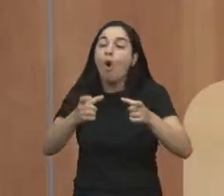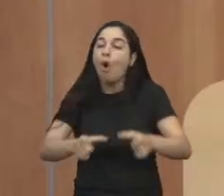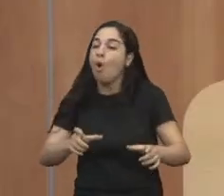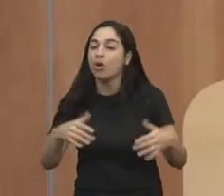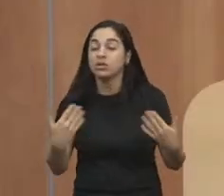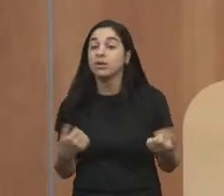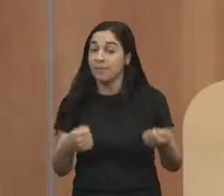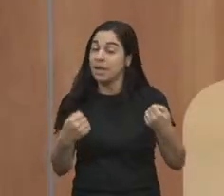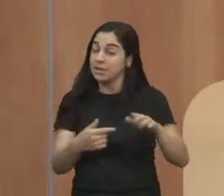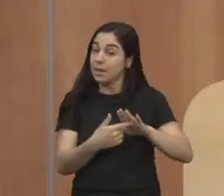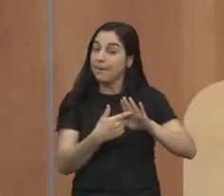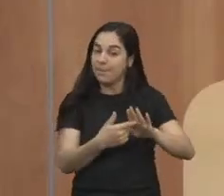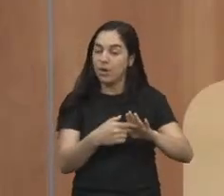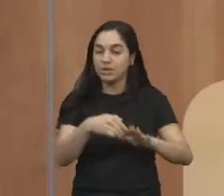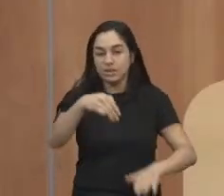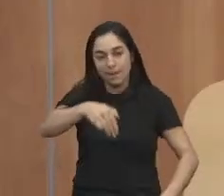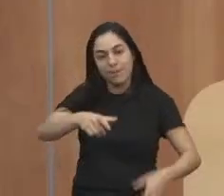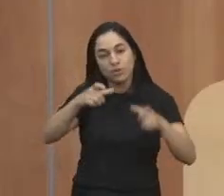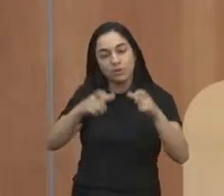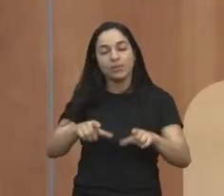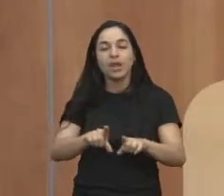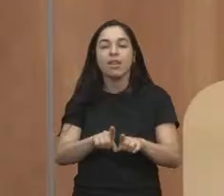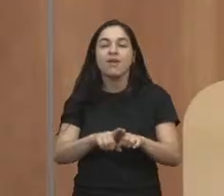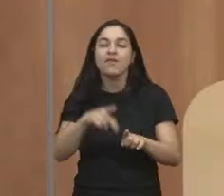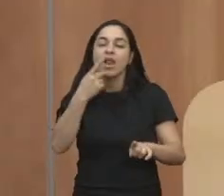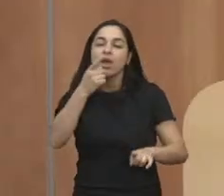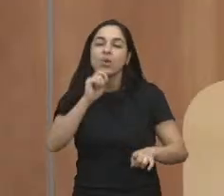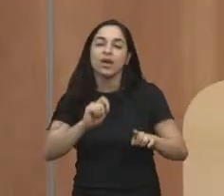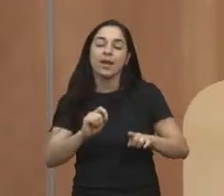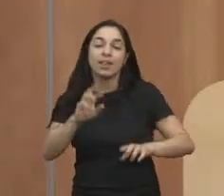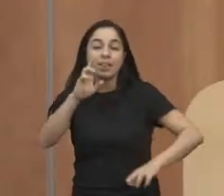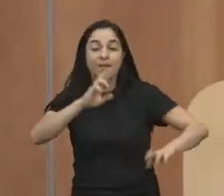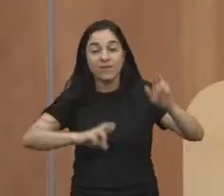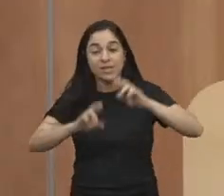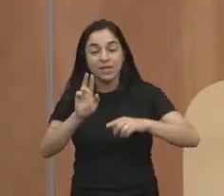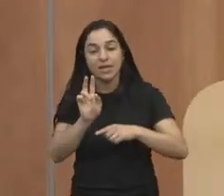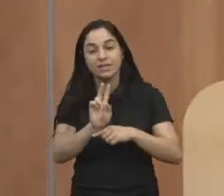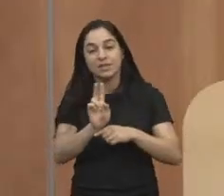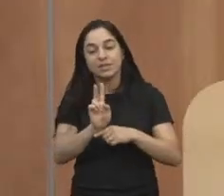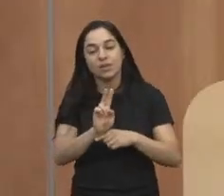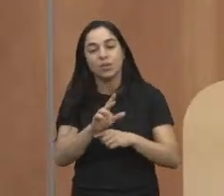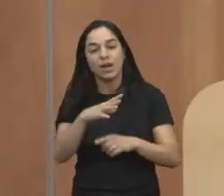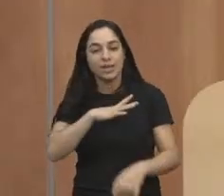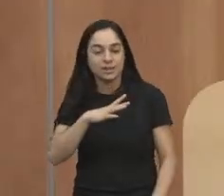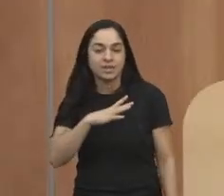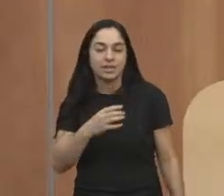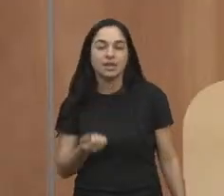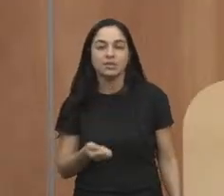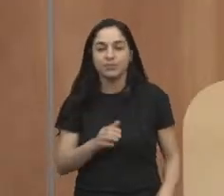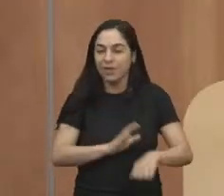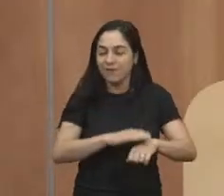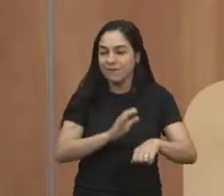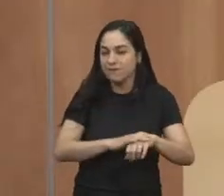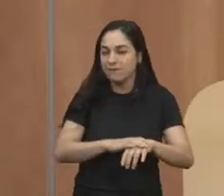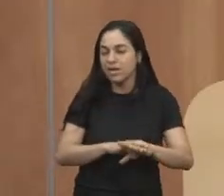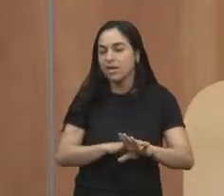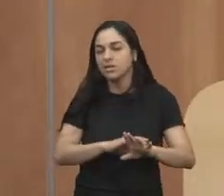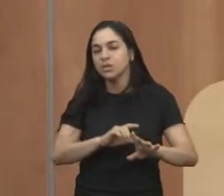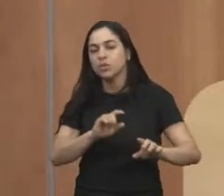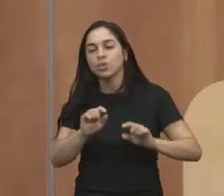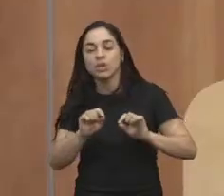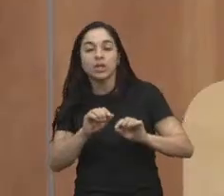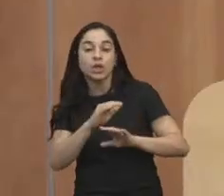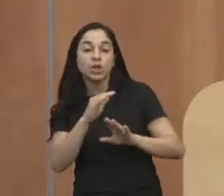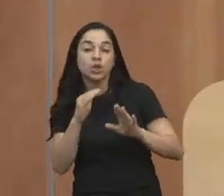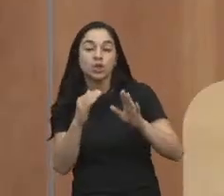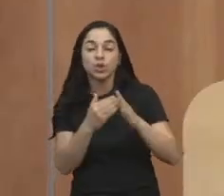município. E eu vou falar um pouquinho sobre a fiscalização que o município faz em relação a toda a parte de